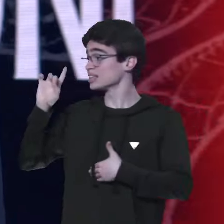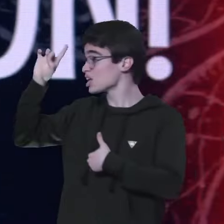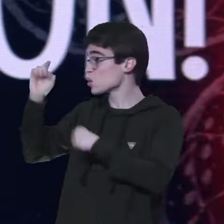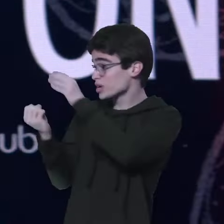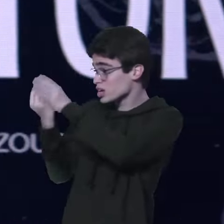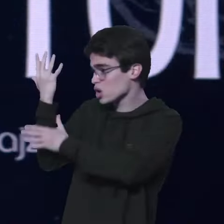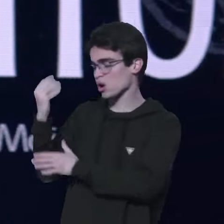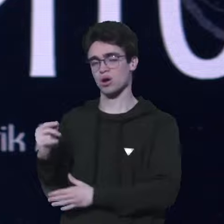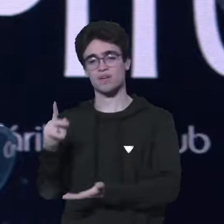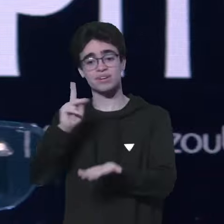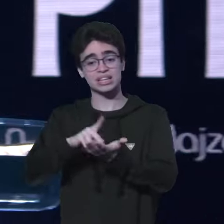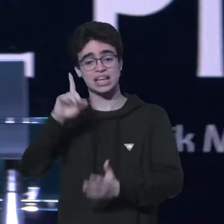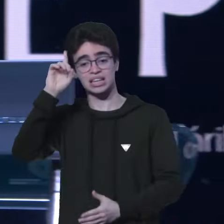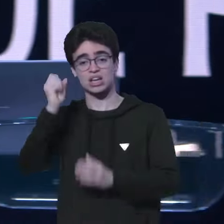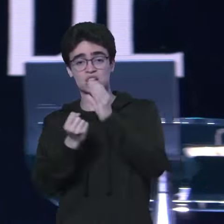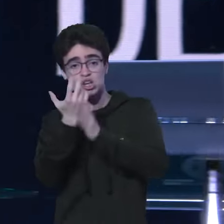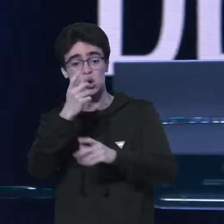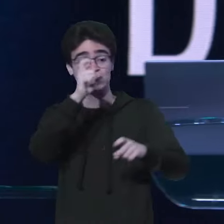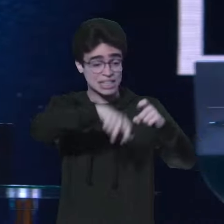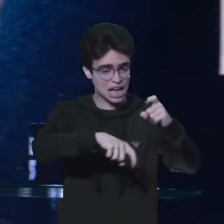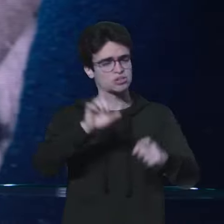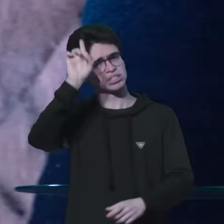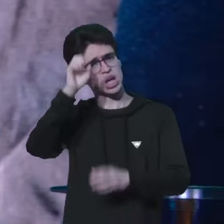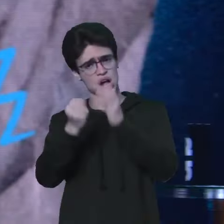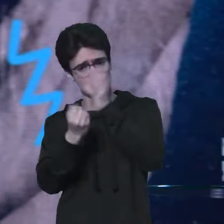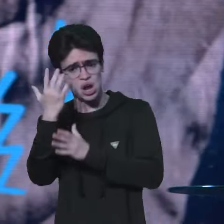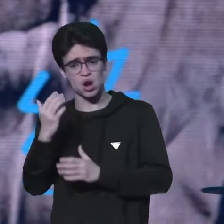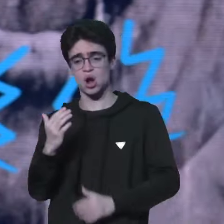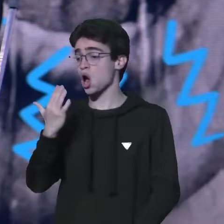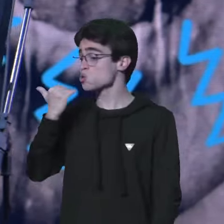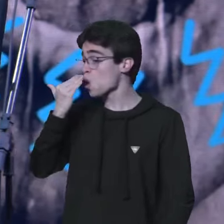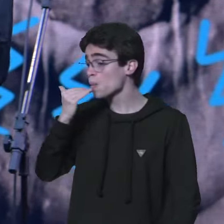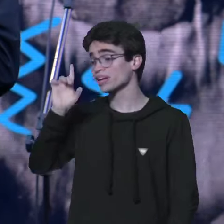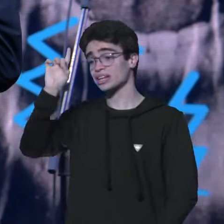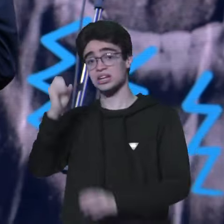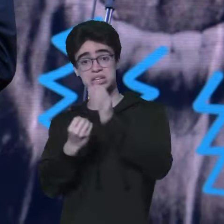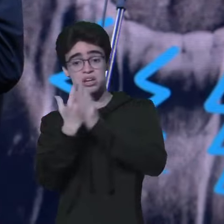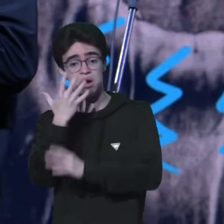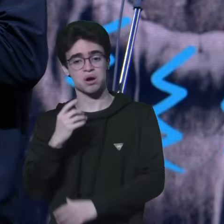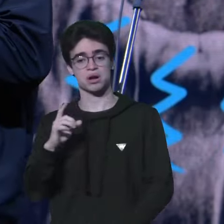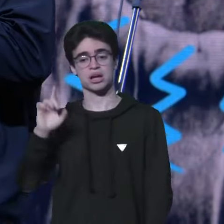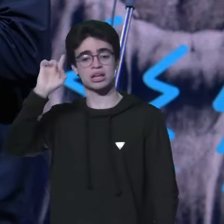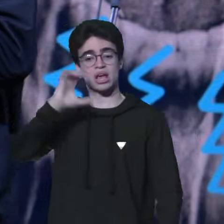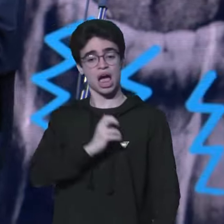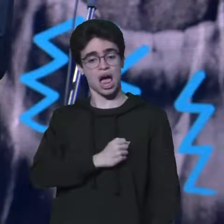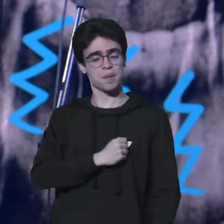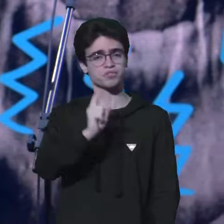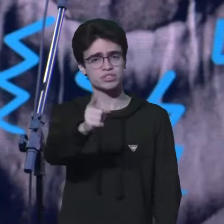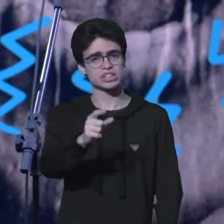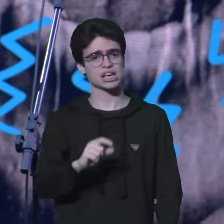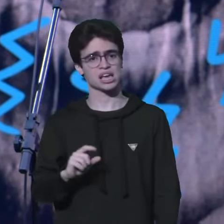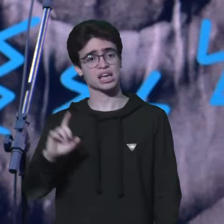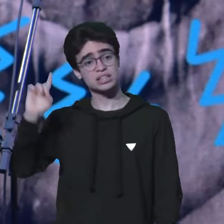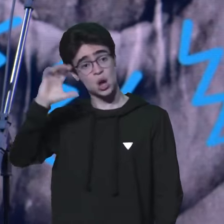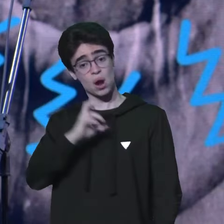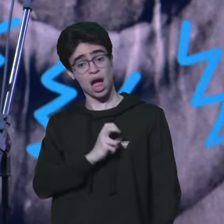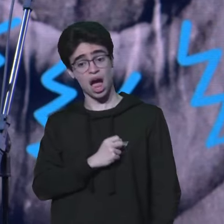prazer. Foi Ele que criou o sexo. Foi Ele que criou a comida. Ele te ama. Ele te ama.